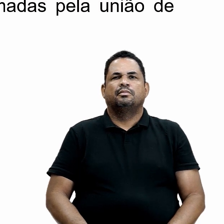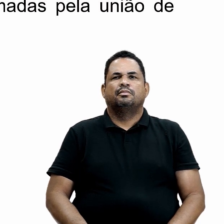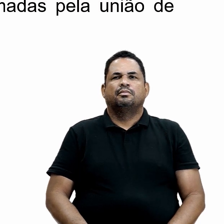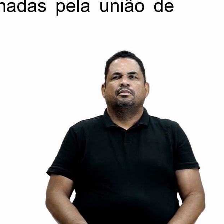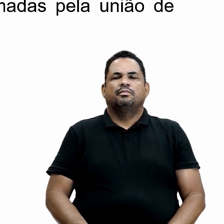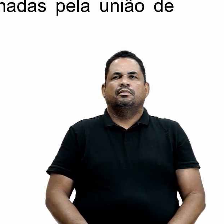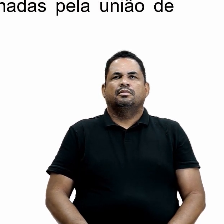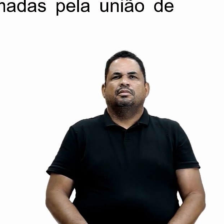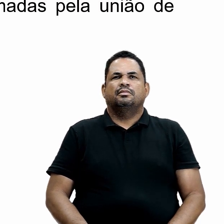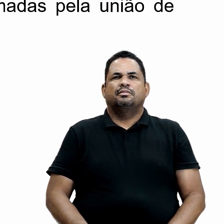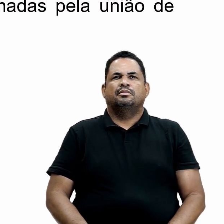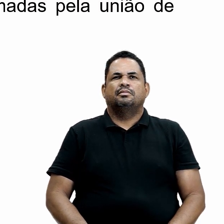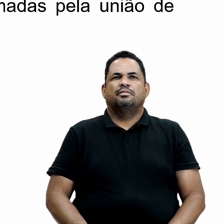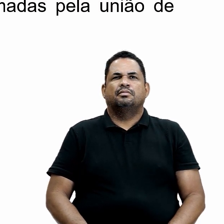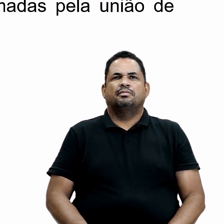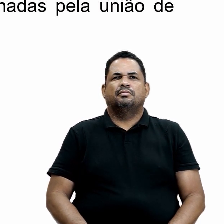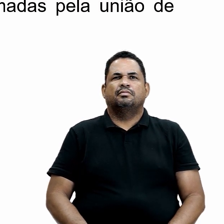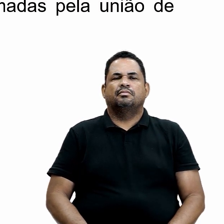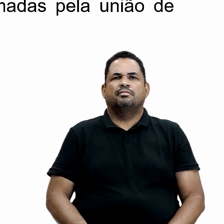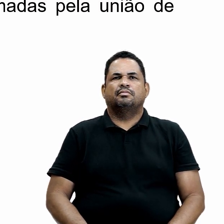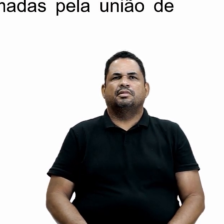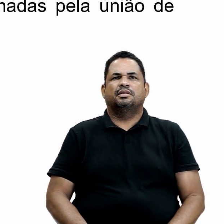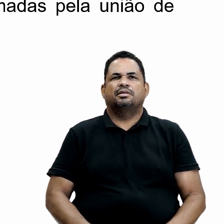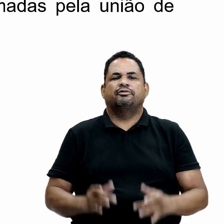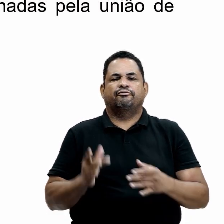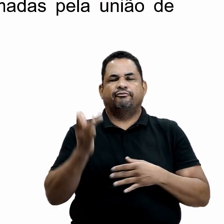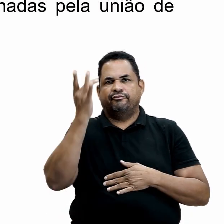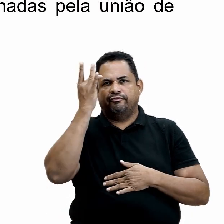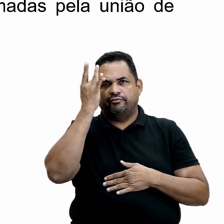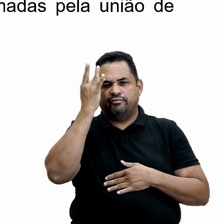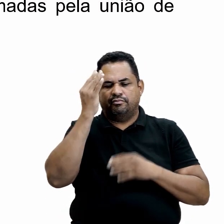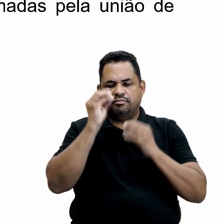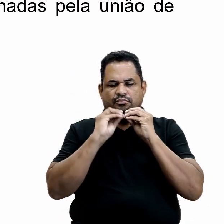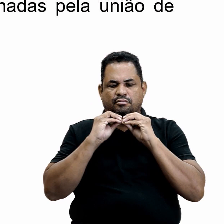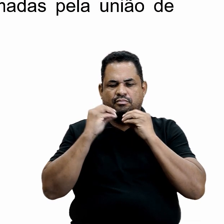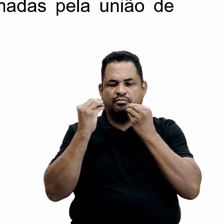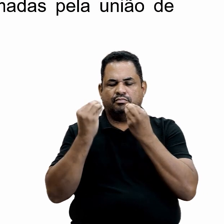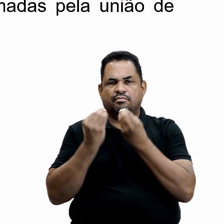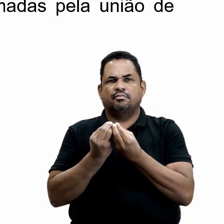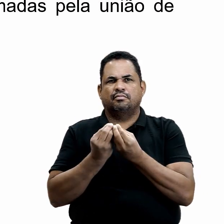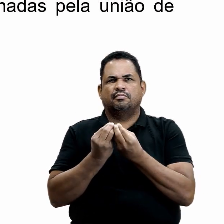Com relação a fórmulas das substâncias,